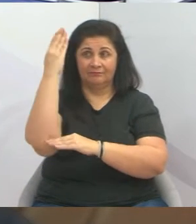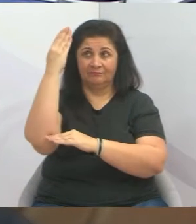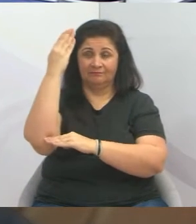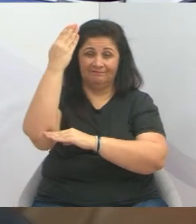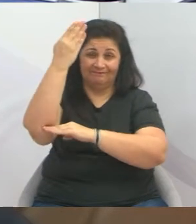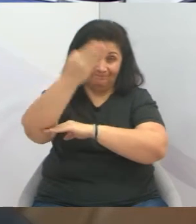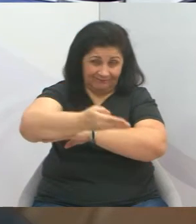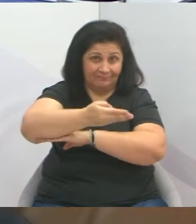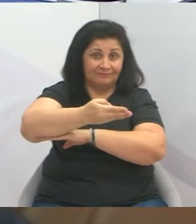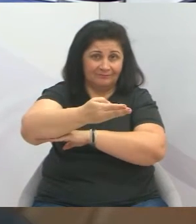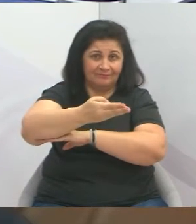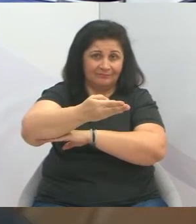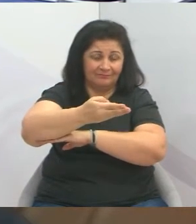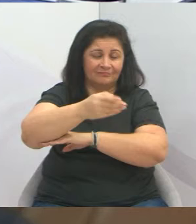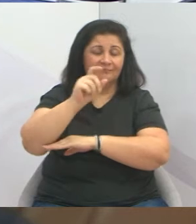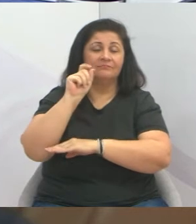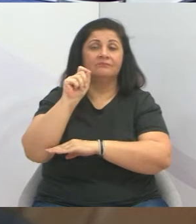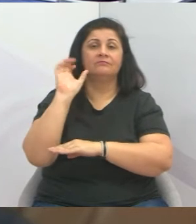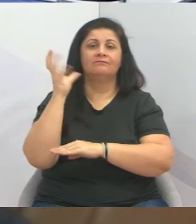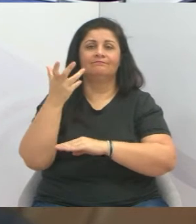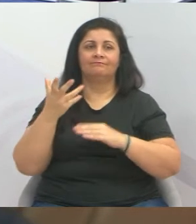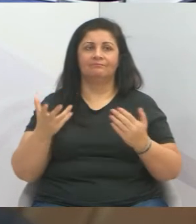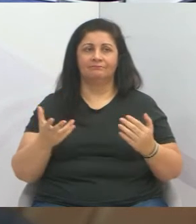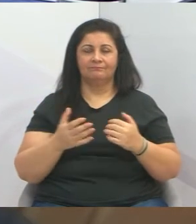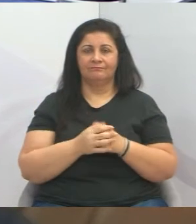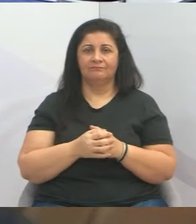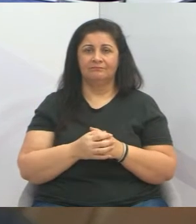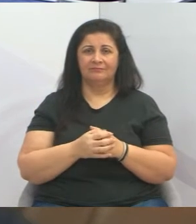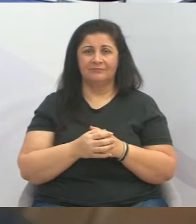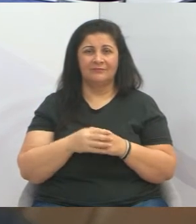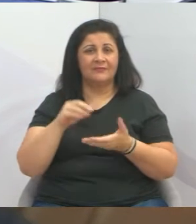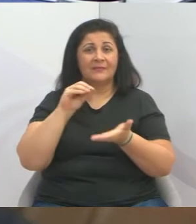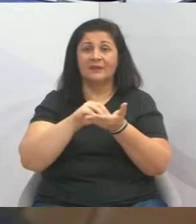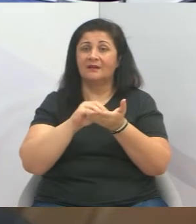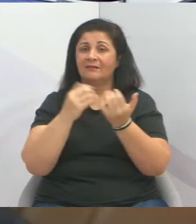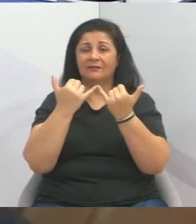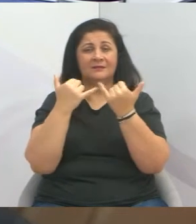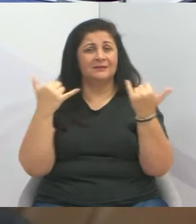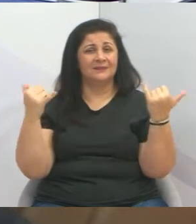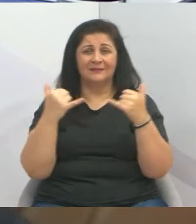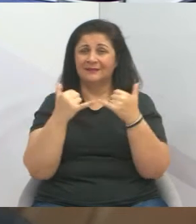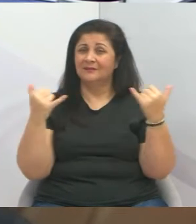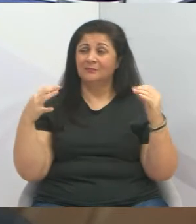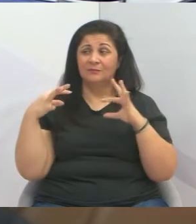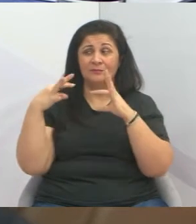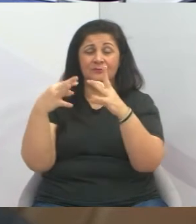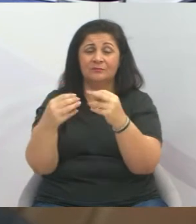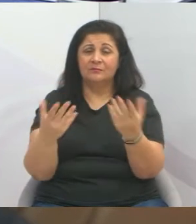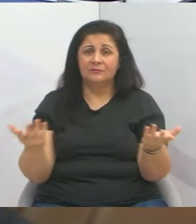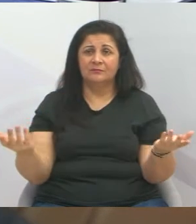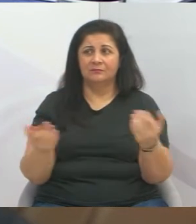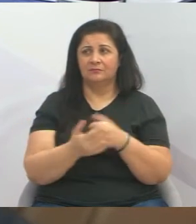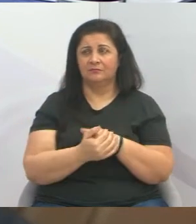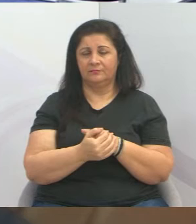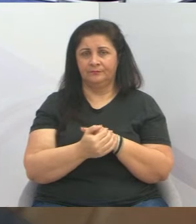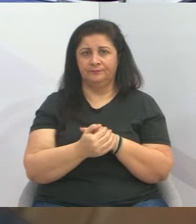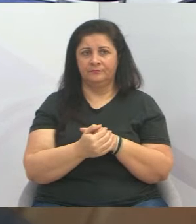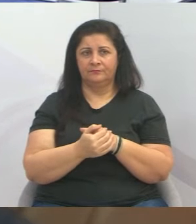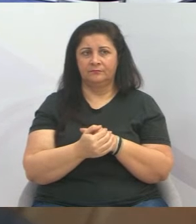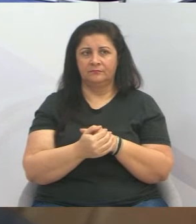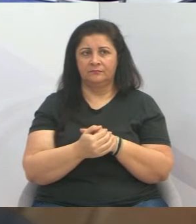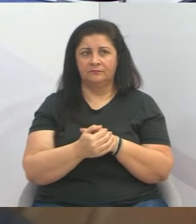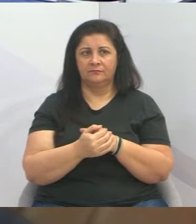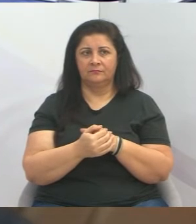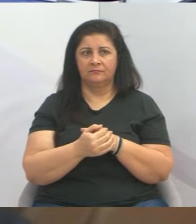caindo o que que vai acontecer vai faltar energia para aquelas zona rural inteira lá Oi e aí